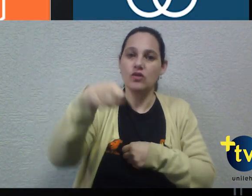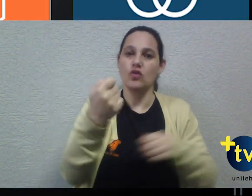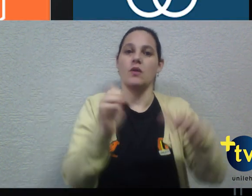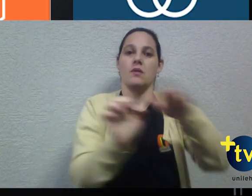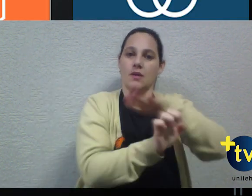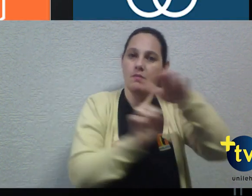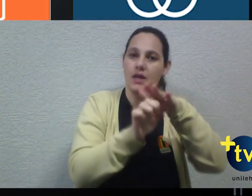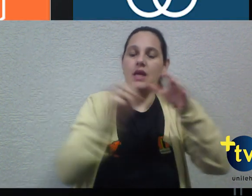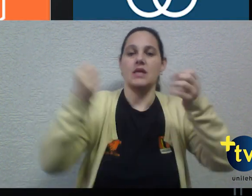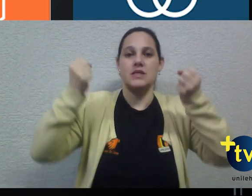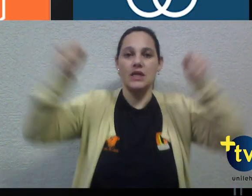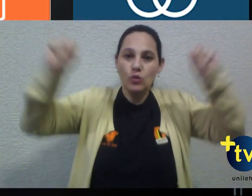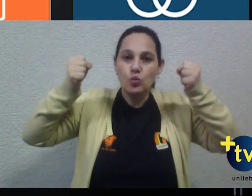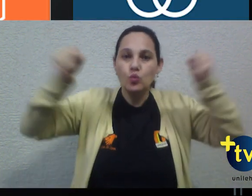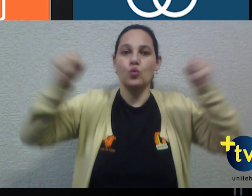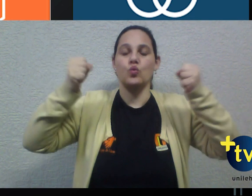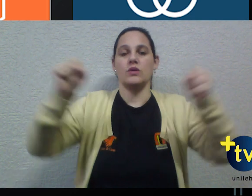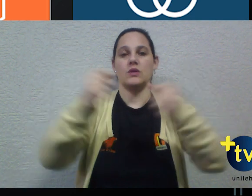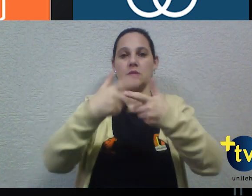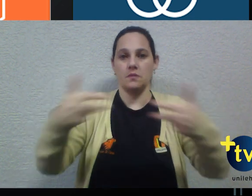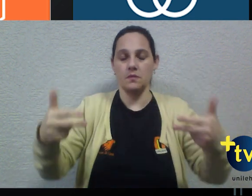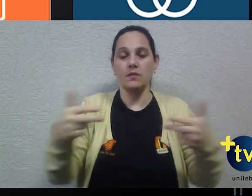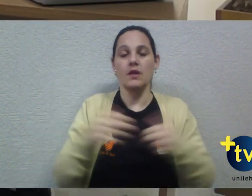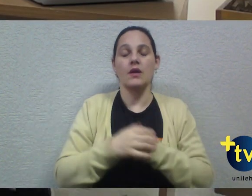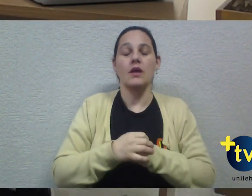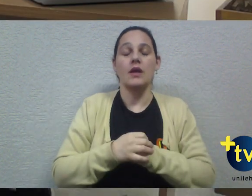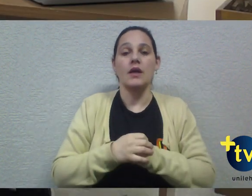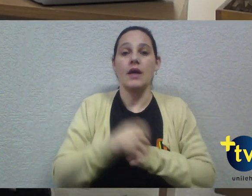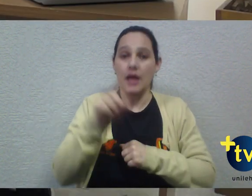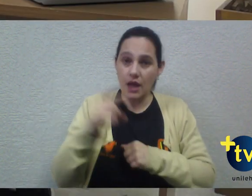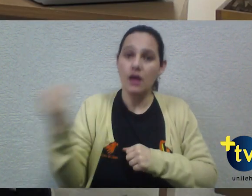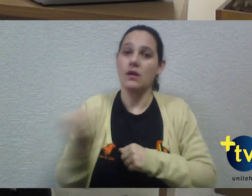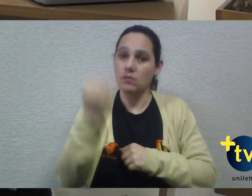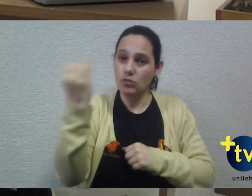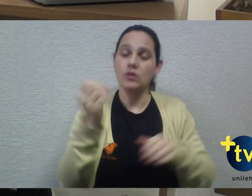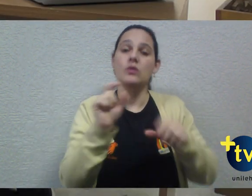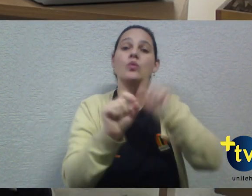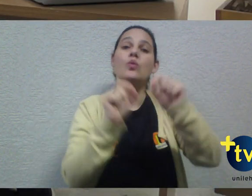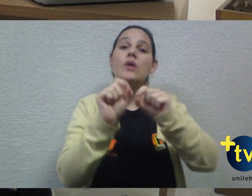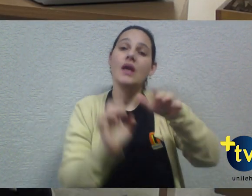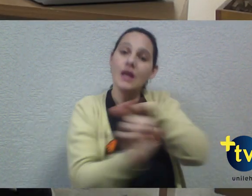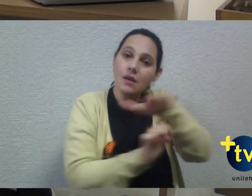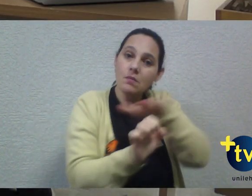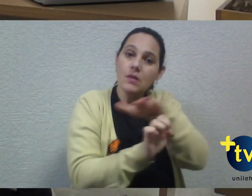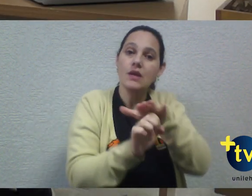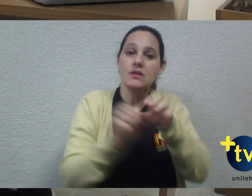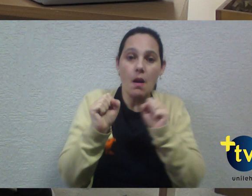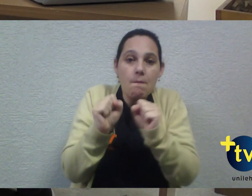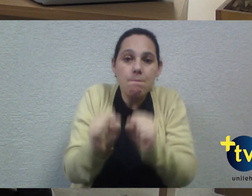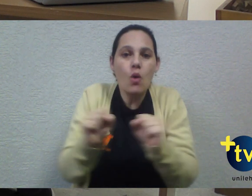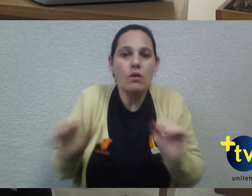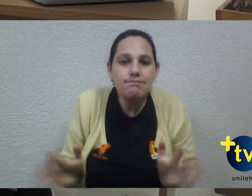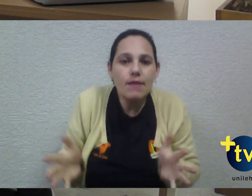e Infraestrutura. Dentro dessa responsabilidade deve haver uma parceria através da network de empresas que